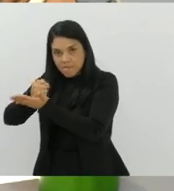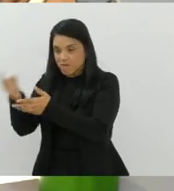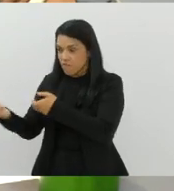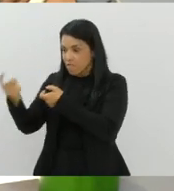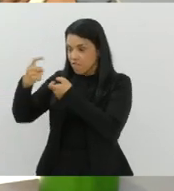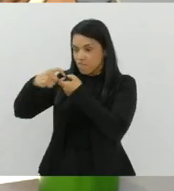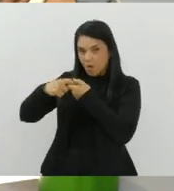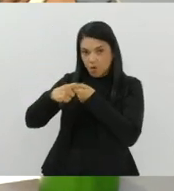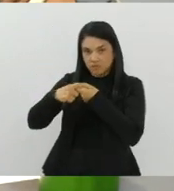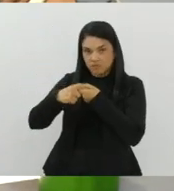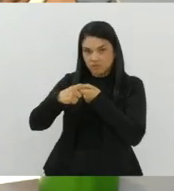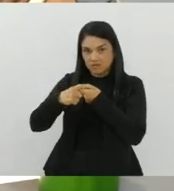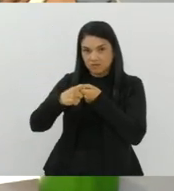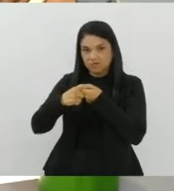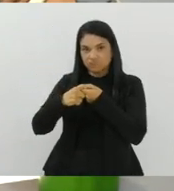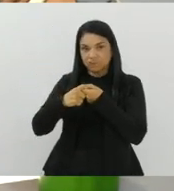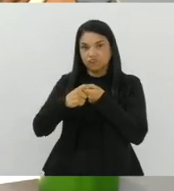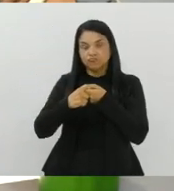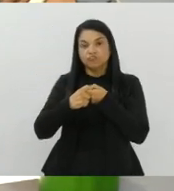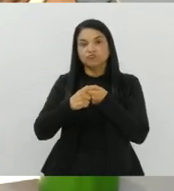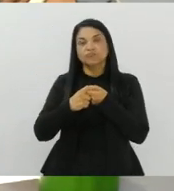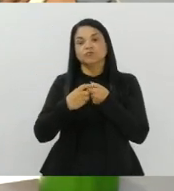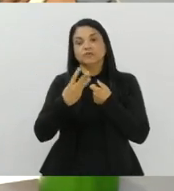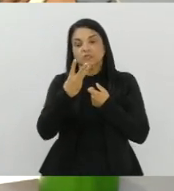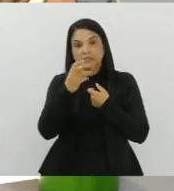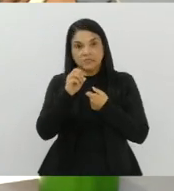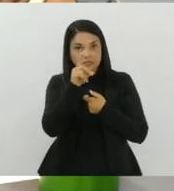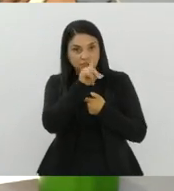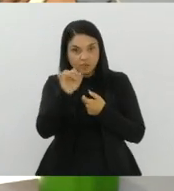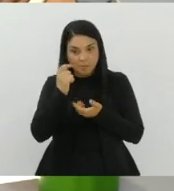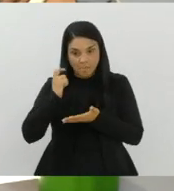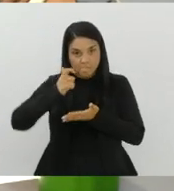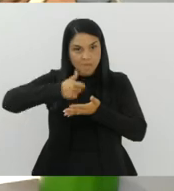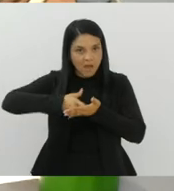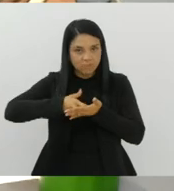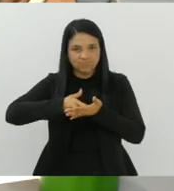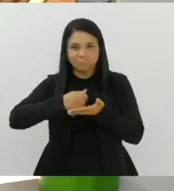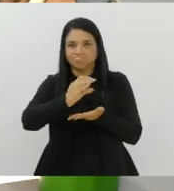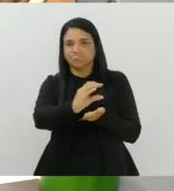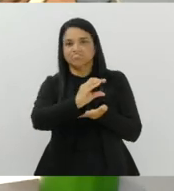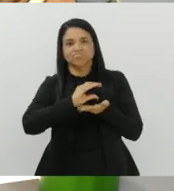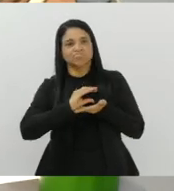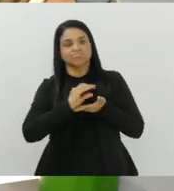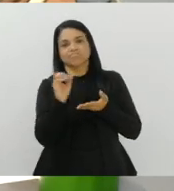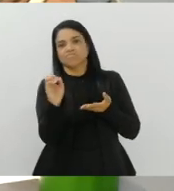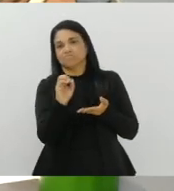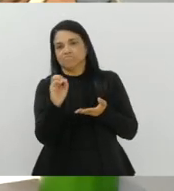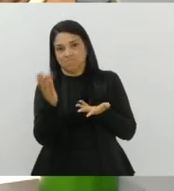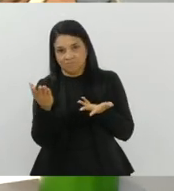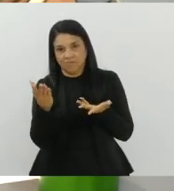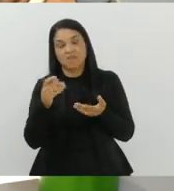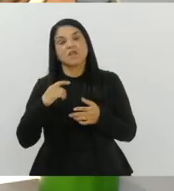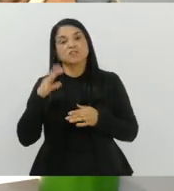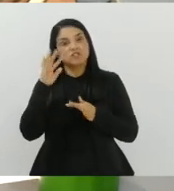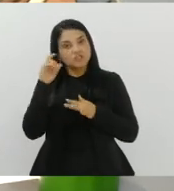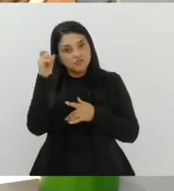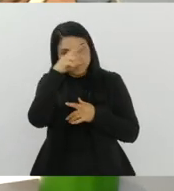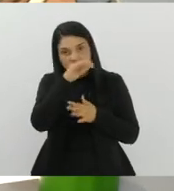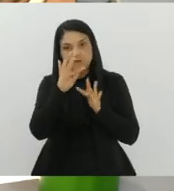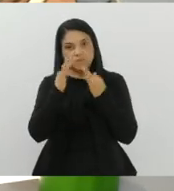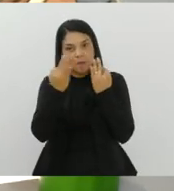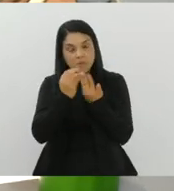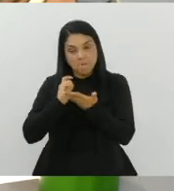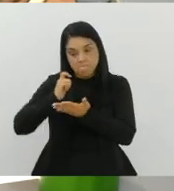prazo do 30º dia, que é para pagar, não ocorre esse pagamento. Então, é muito duro para as famílias ter que pagar